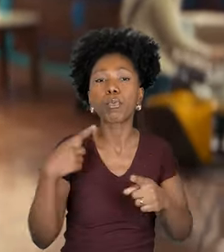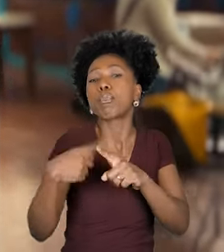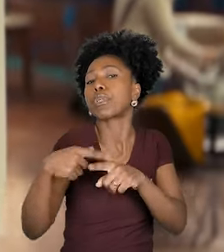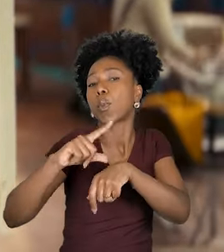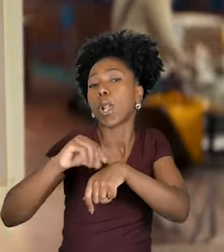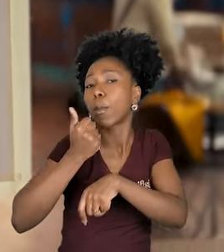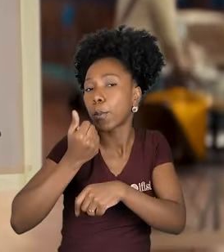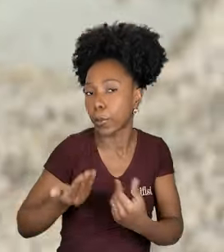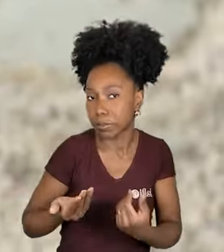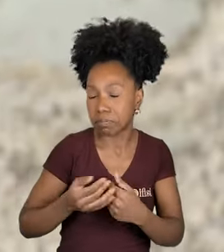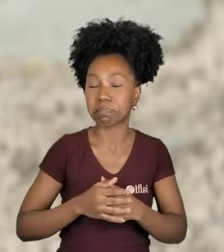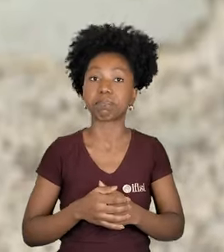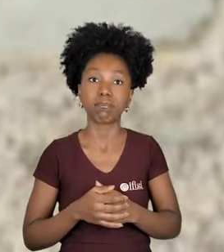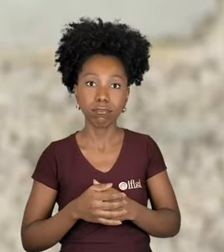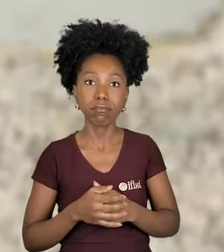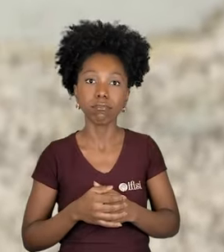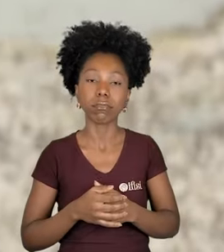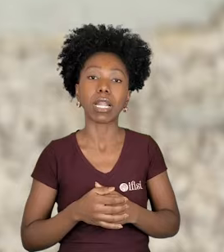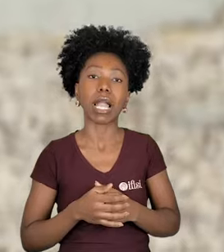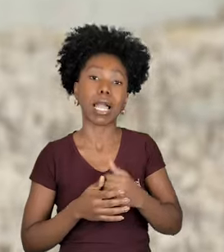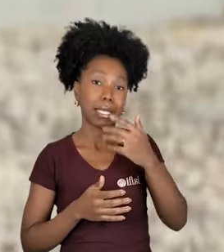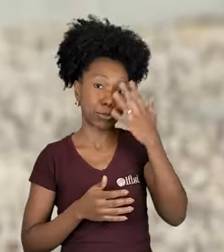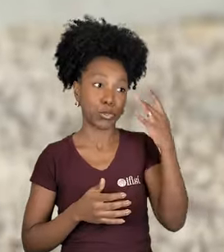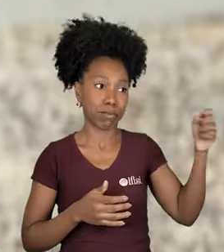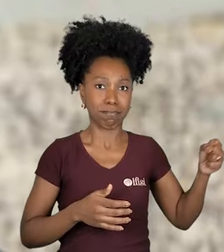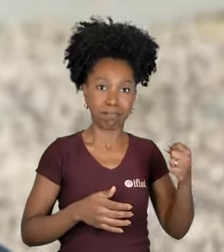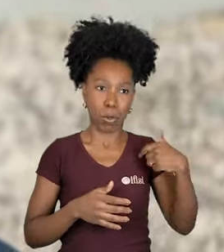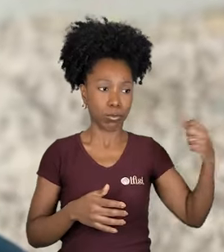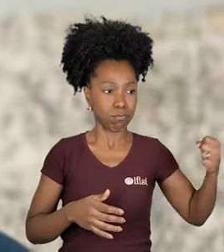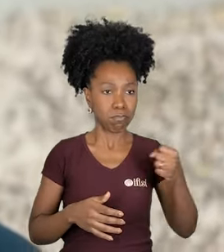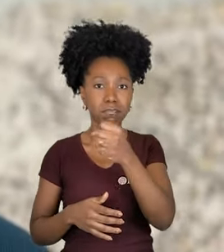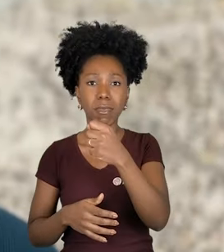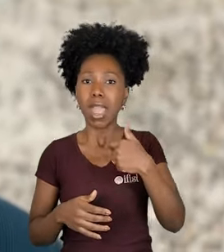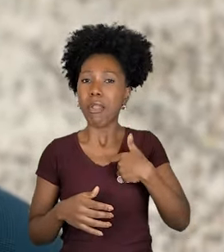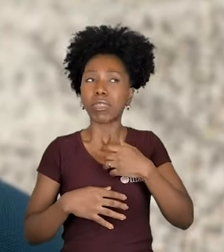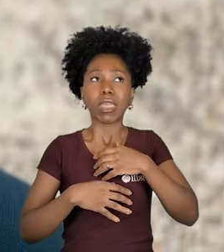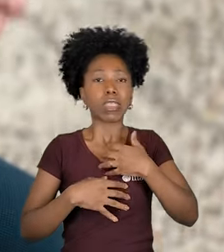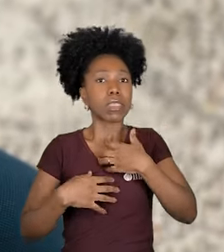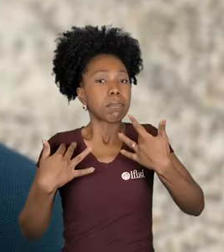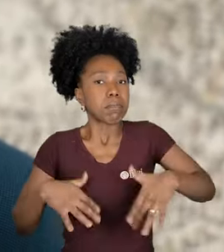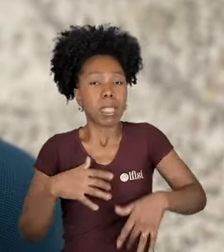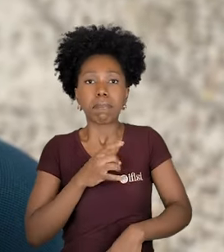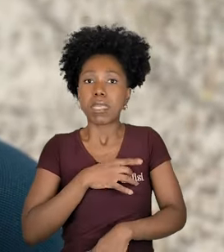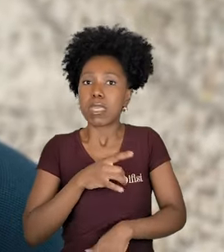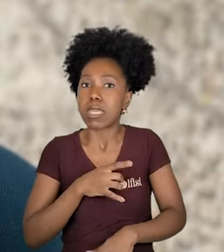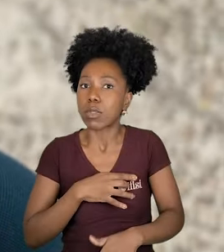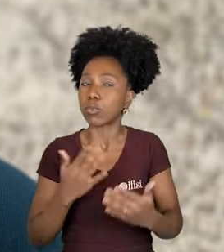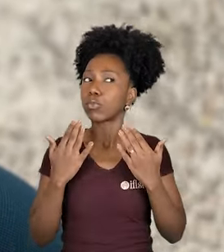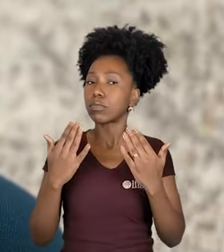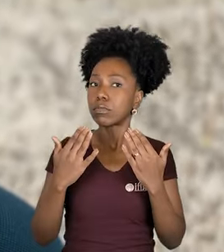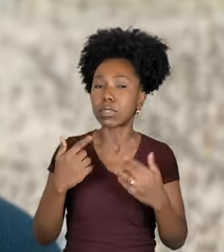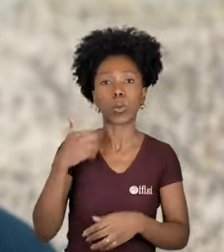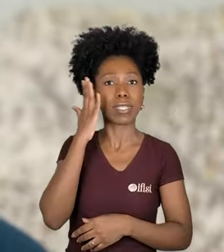tem horário para comida. Quando a gente foi tirada de lá, eu ainda saí muito decepcionada. Eu estava com medo, mesmo sabendo que era